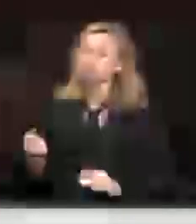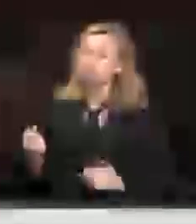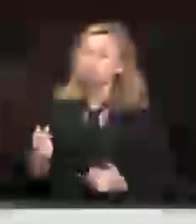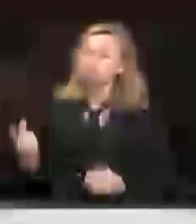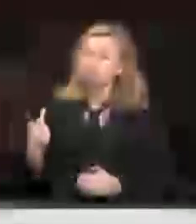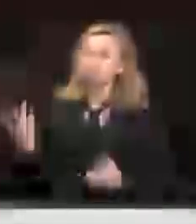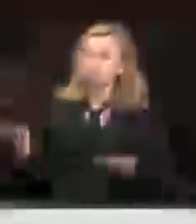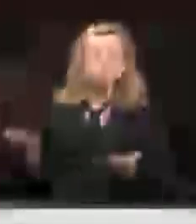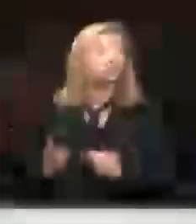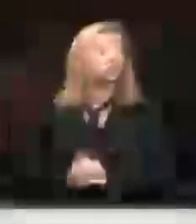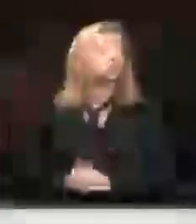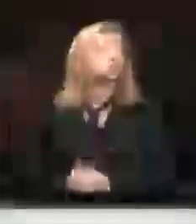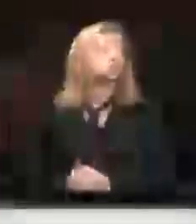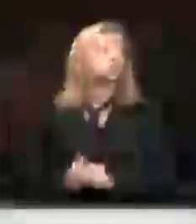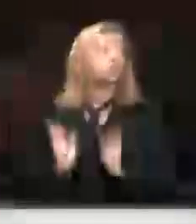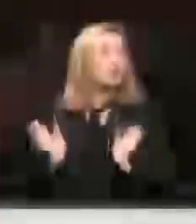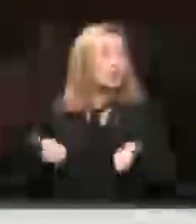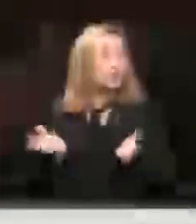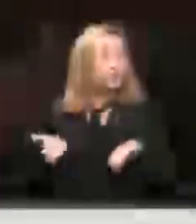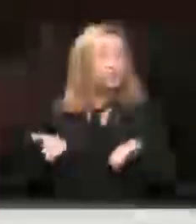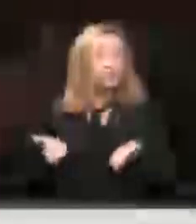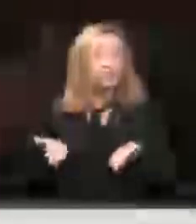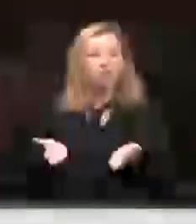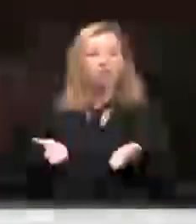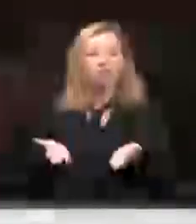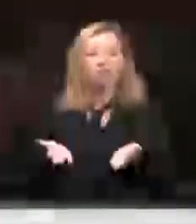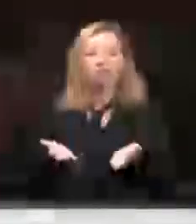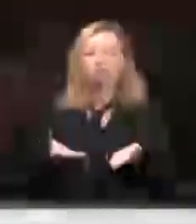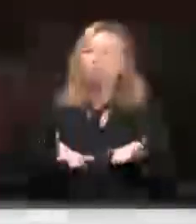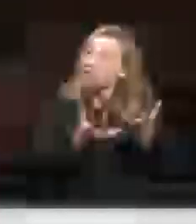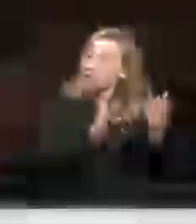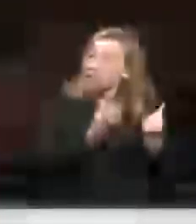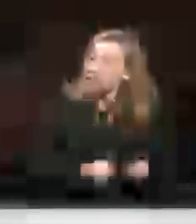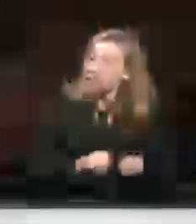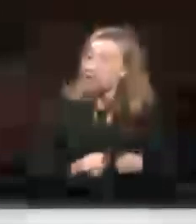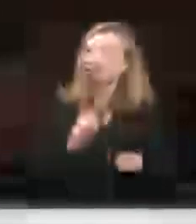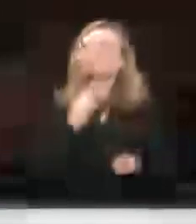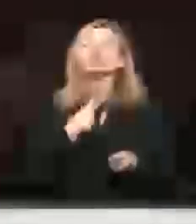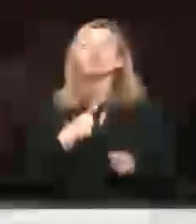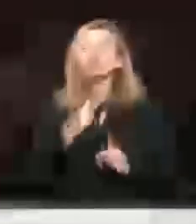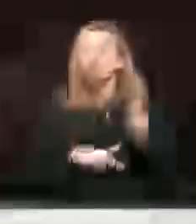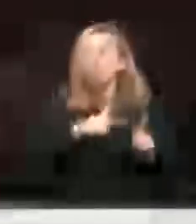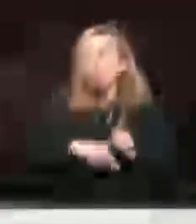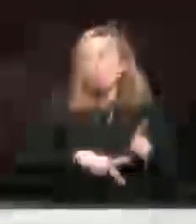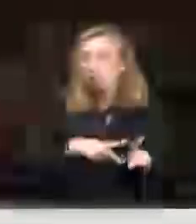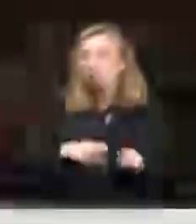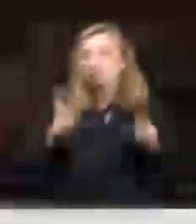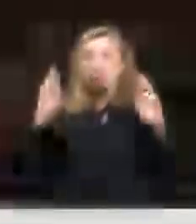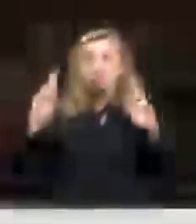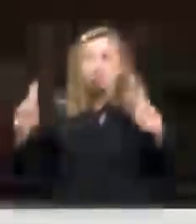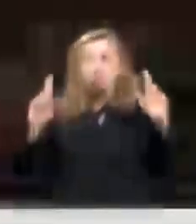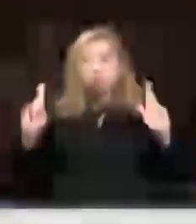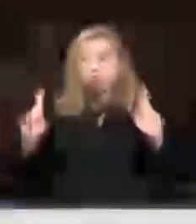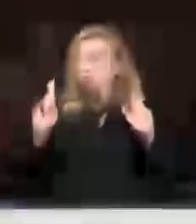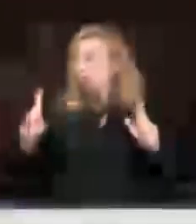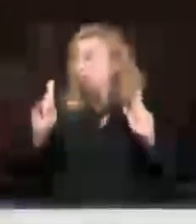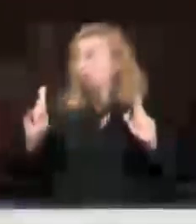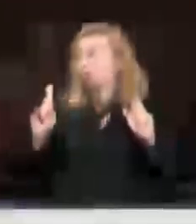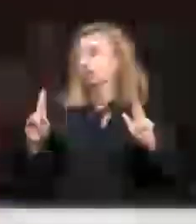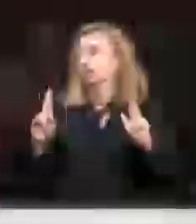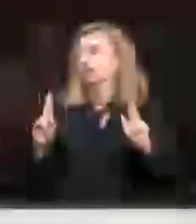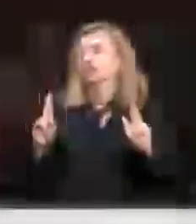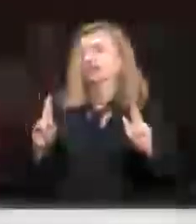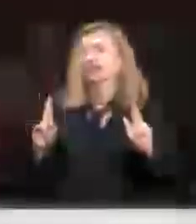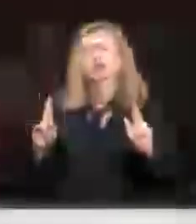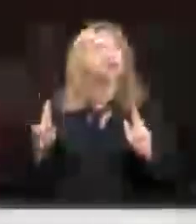decisão soberana da população e torcer. Confesso a Vossas Excelências, deputado Osório, que